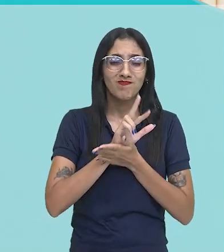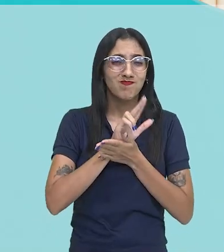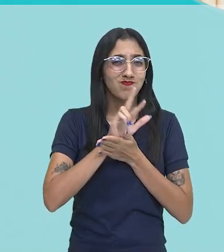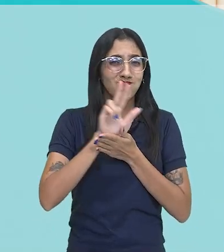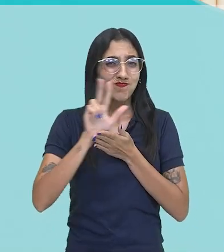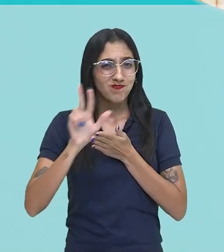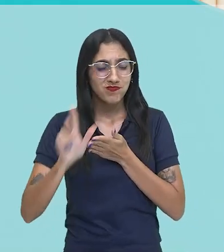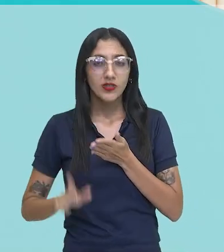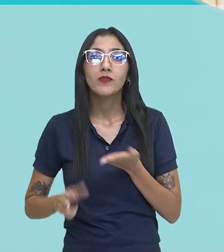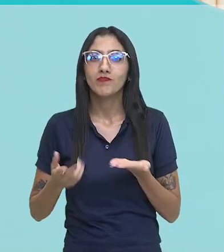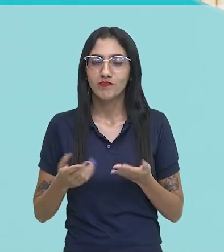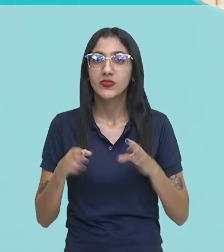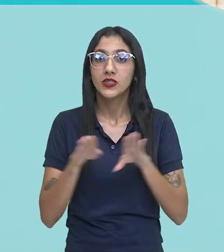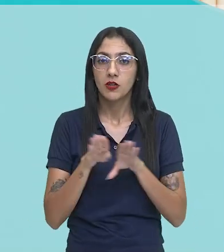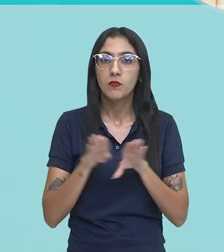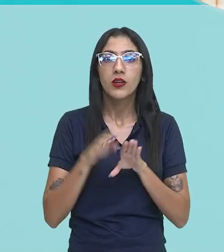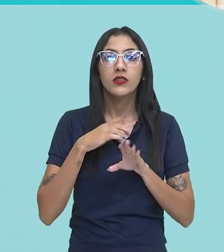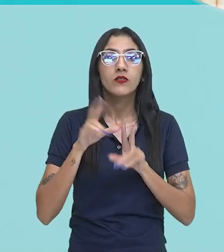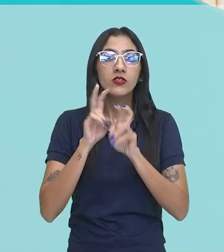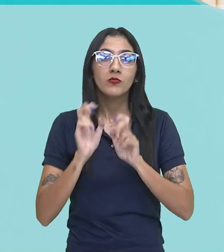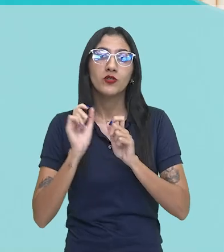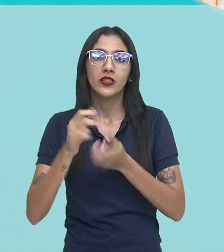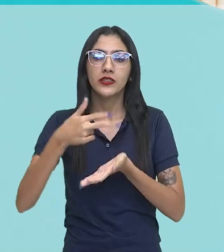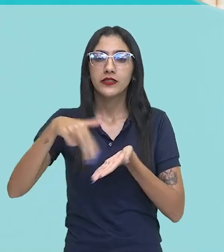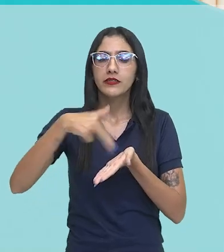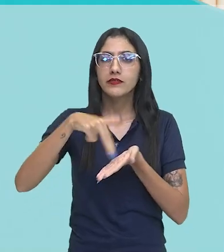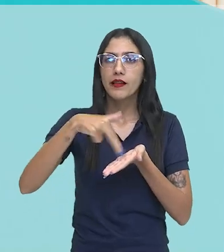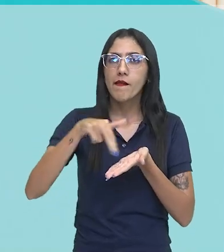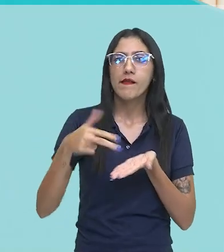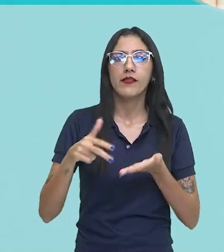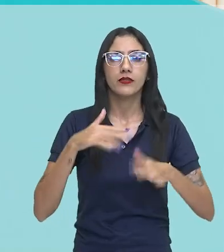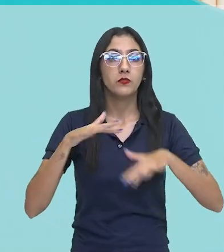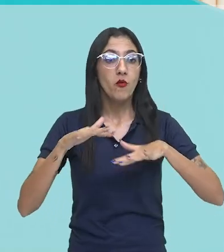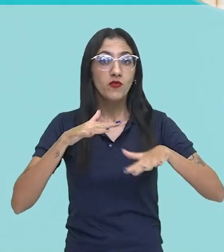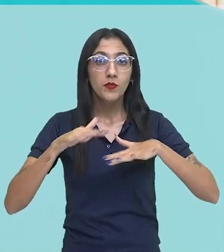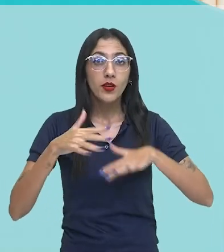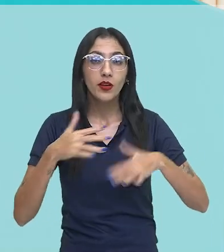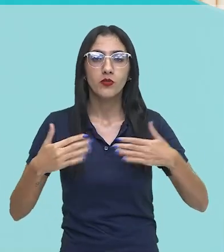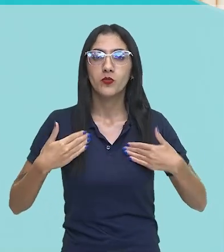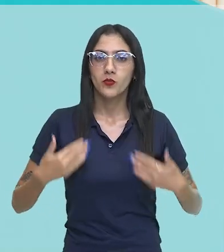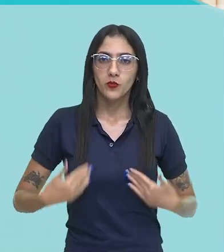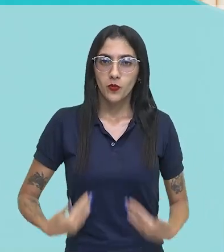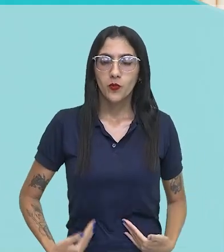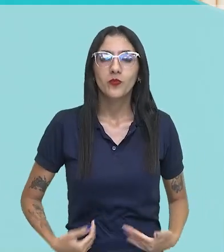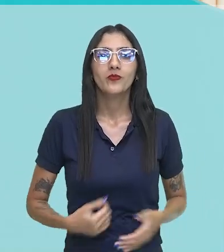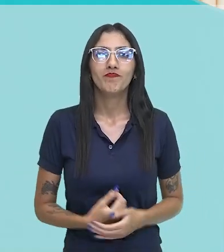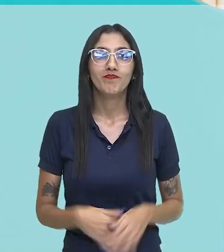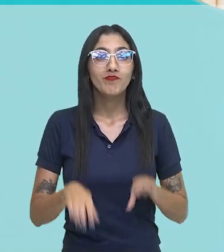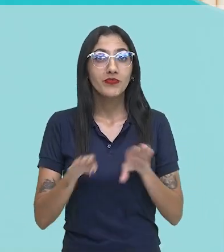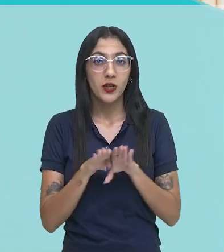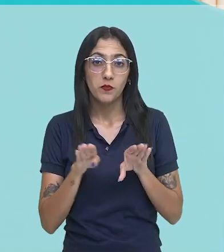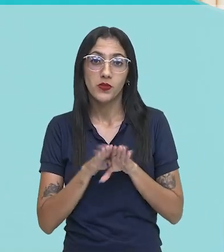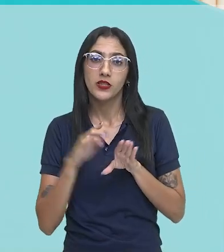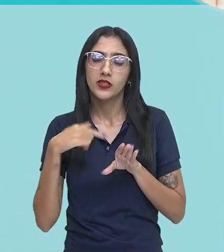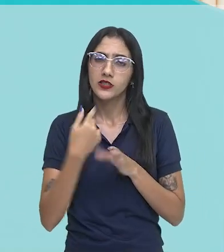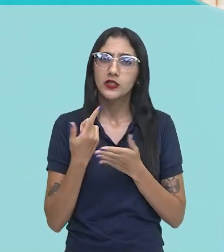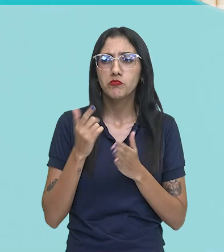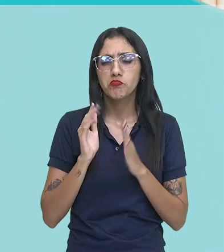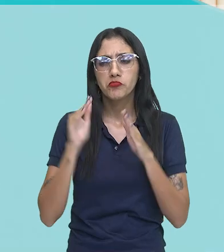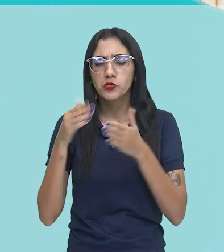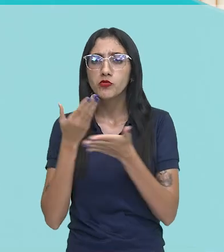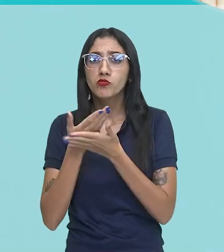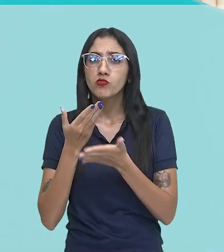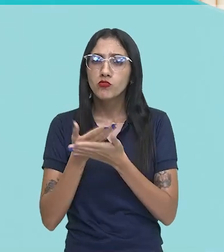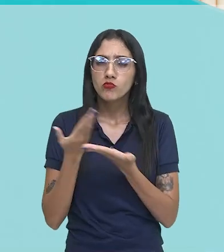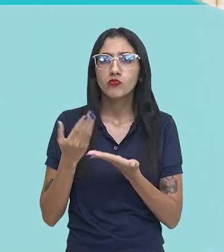né? Falamos, inclusive, sobre dança, sobre movimentos e estudamos um cientista, digamos